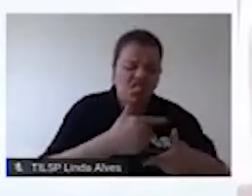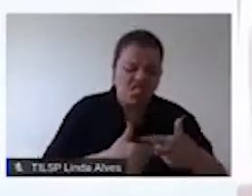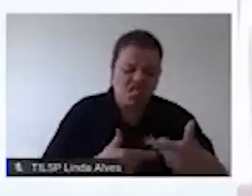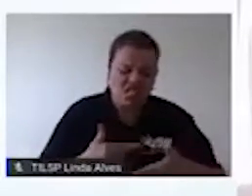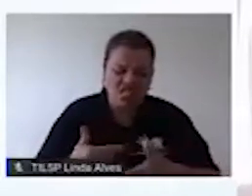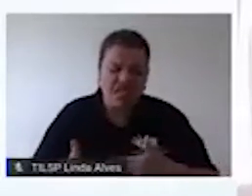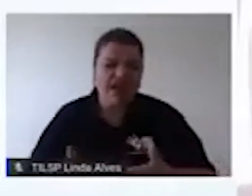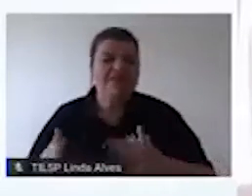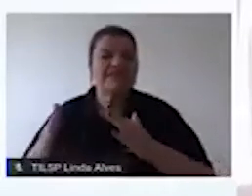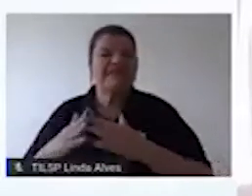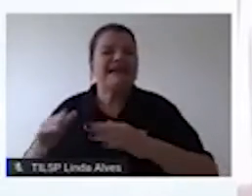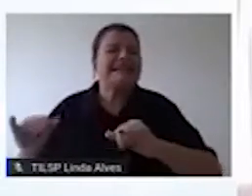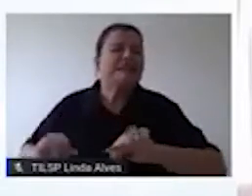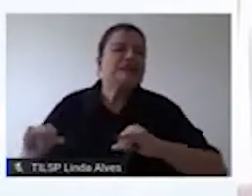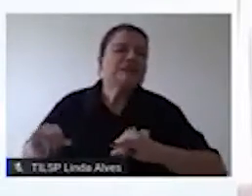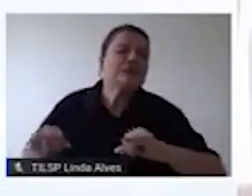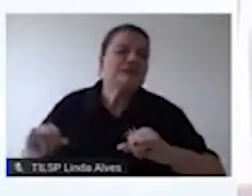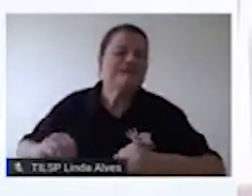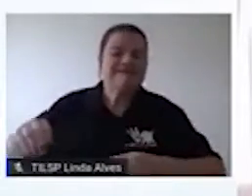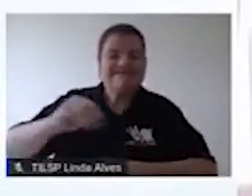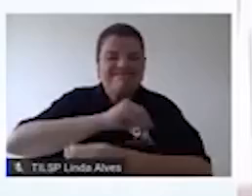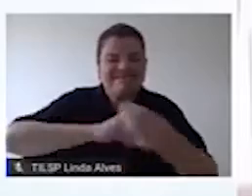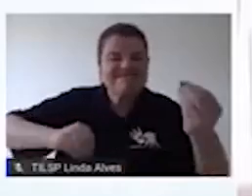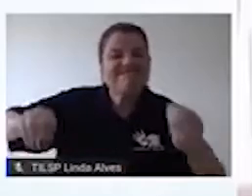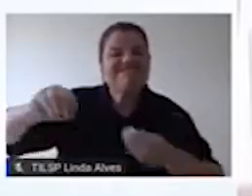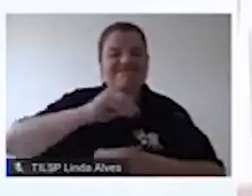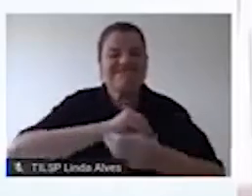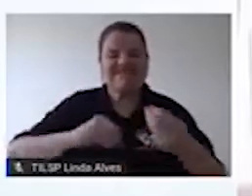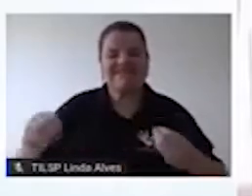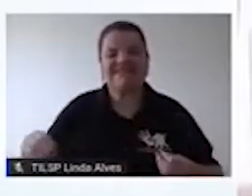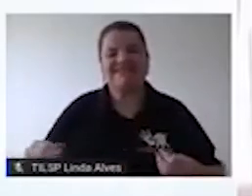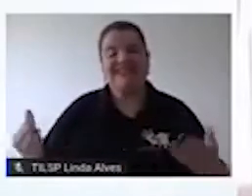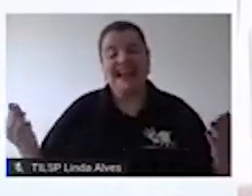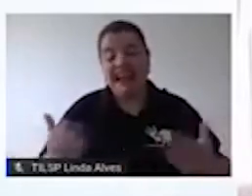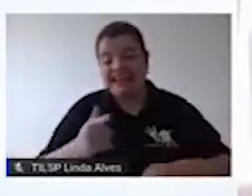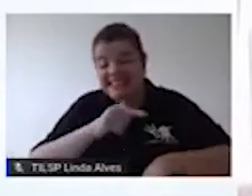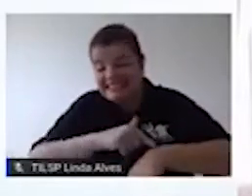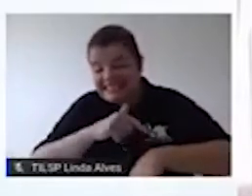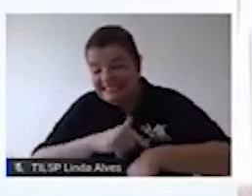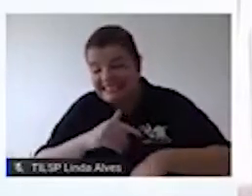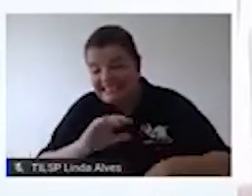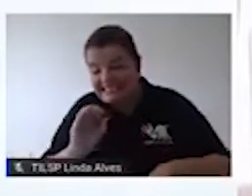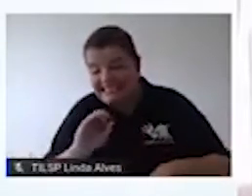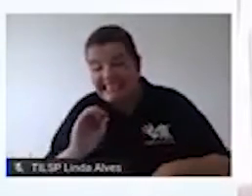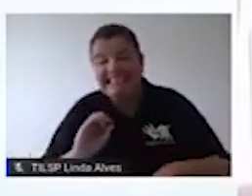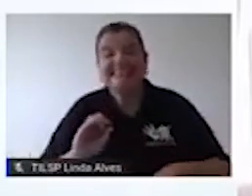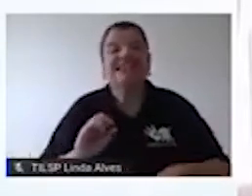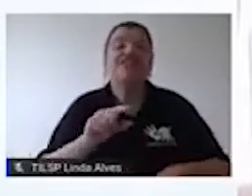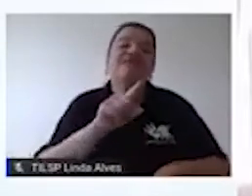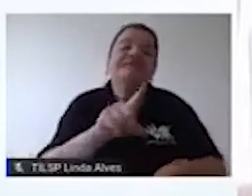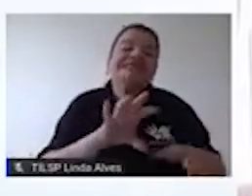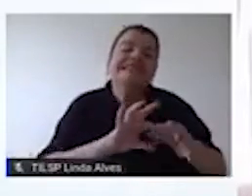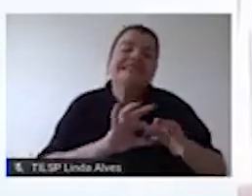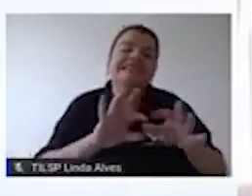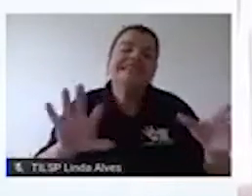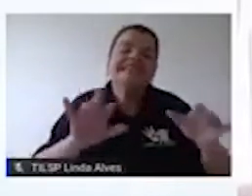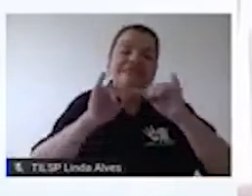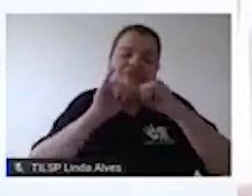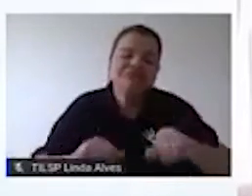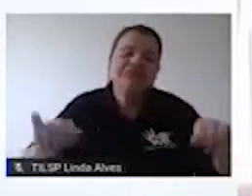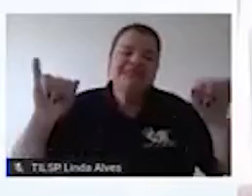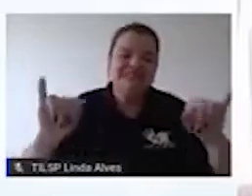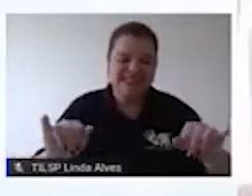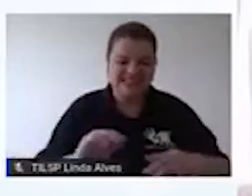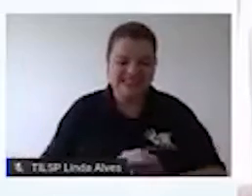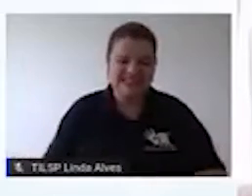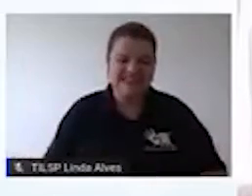abuso em casa. Então as coisas se misturam. Mas a gente chegou ao nosso tempo aqui, eu quero muito que você deixe uma mensagem aqui de encerramento da